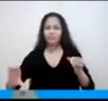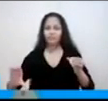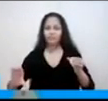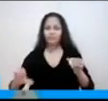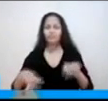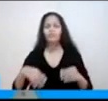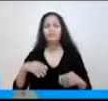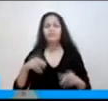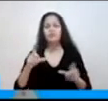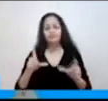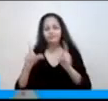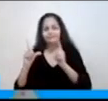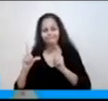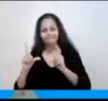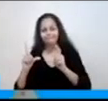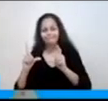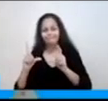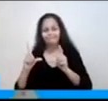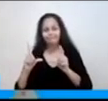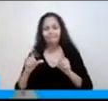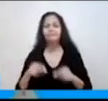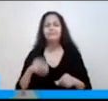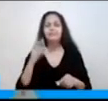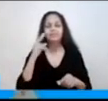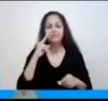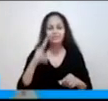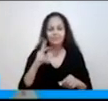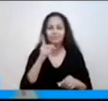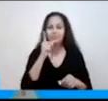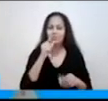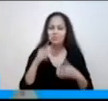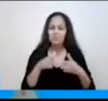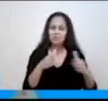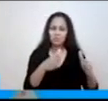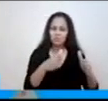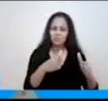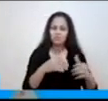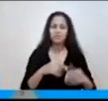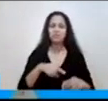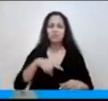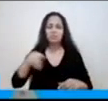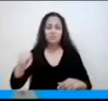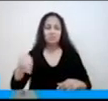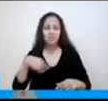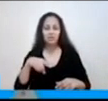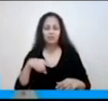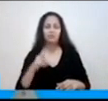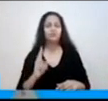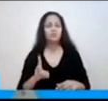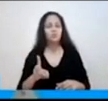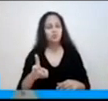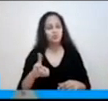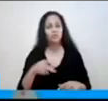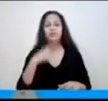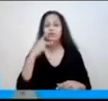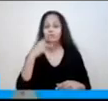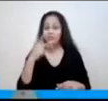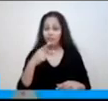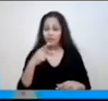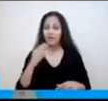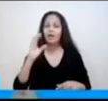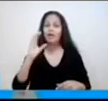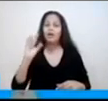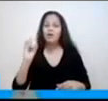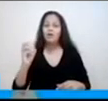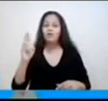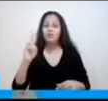como a gente vê aqui na imagem, né, são despejados diretamente aí, né, em rios e lagos. Continuando, vamos falar agora